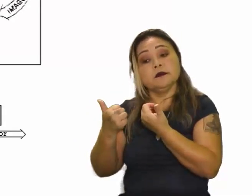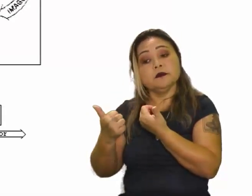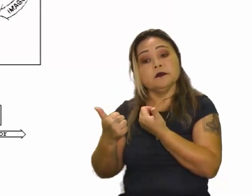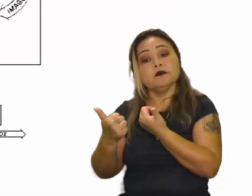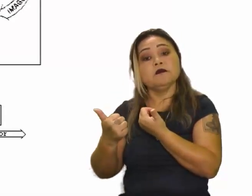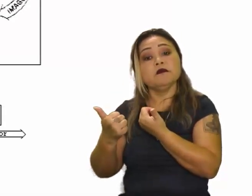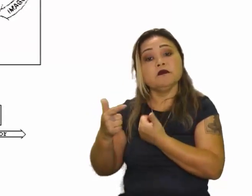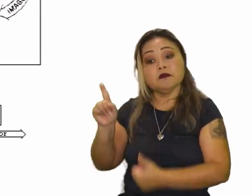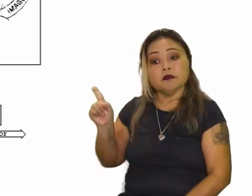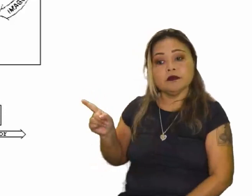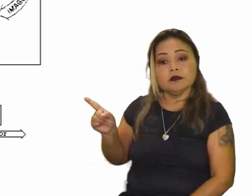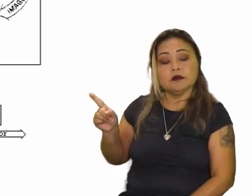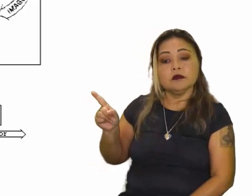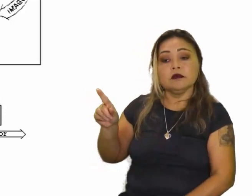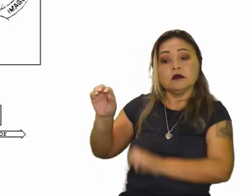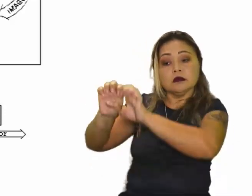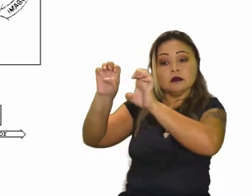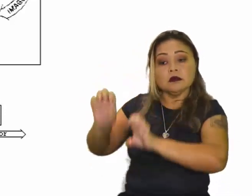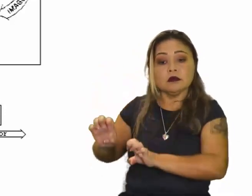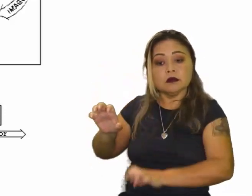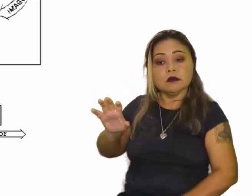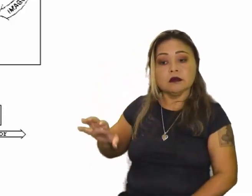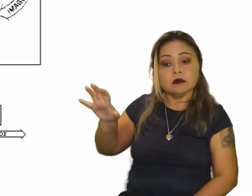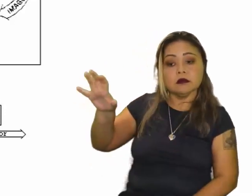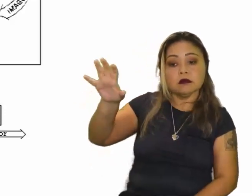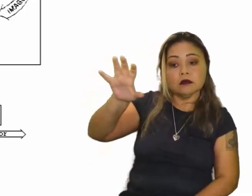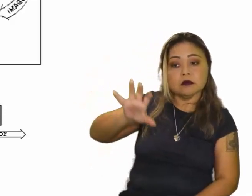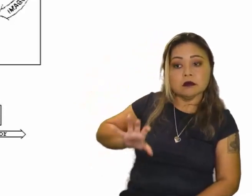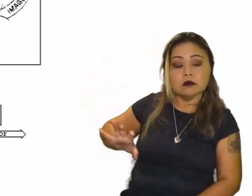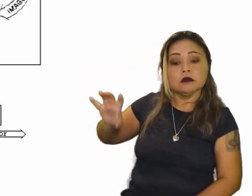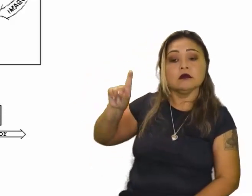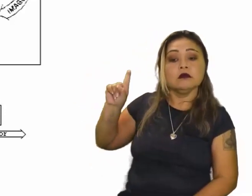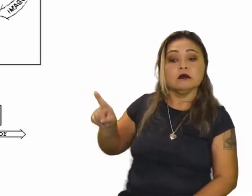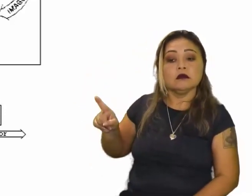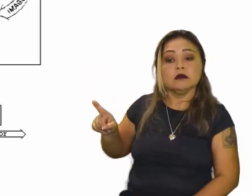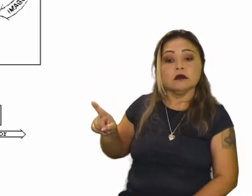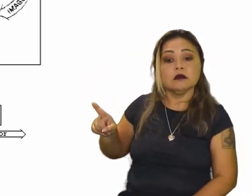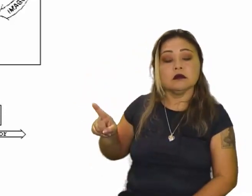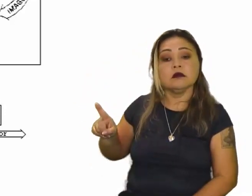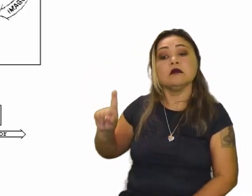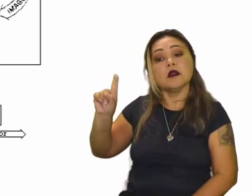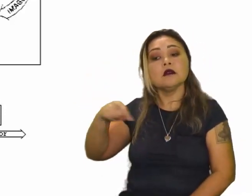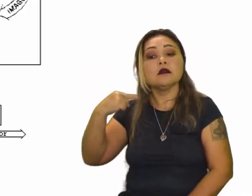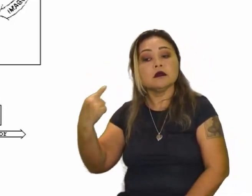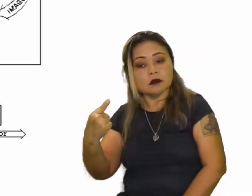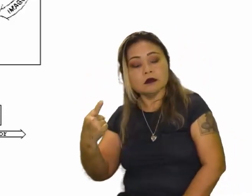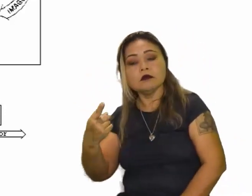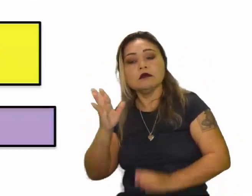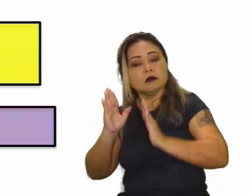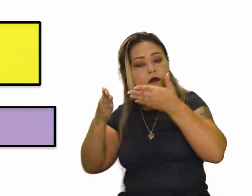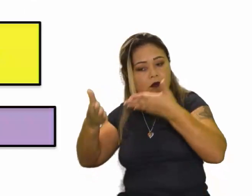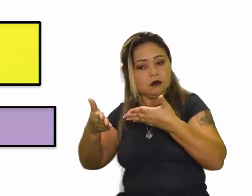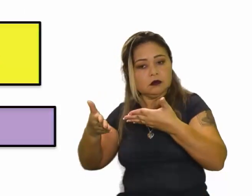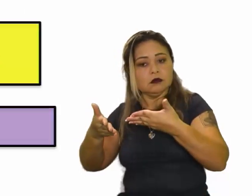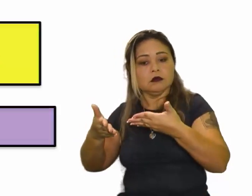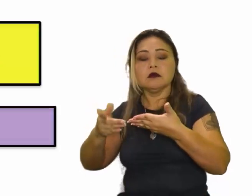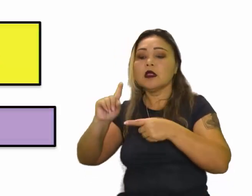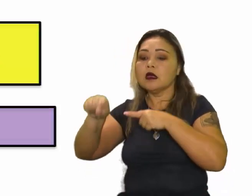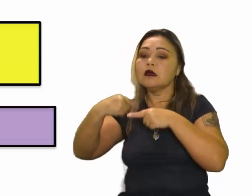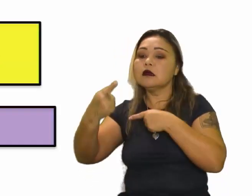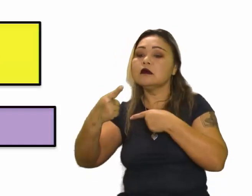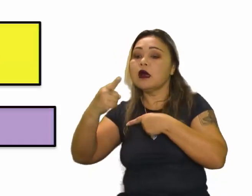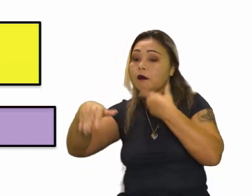tá bom? Aqui é a estrutura do ranário, e essa estrutura do ranário é o que nós vamos ver especificamente nas